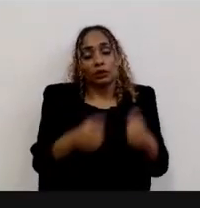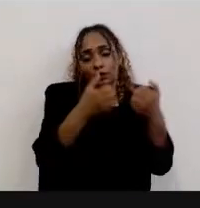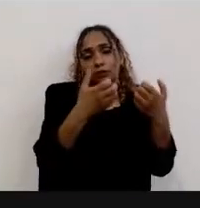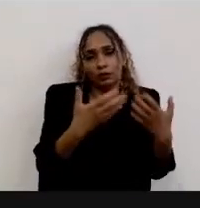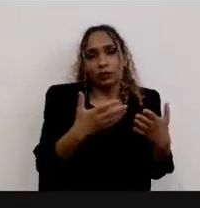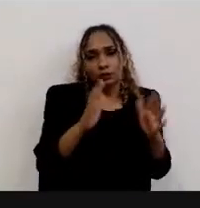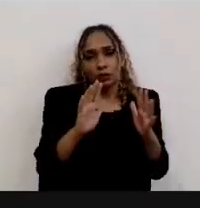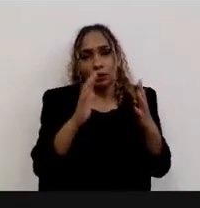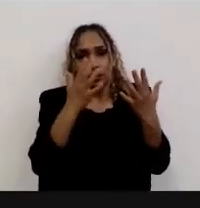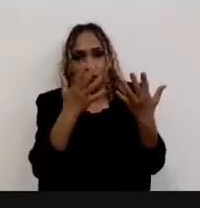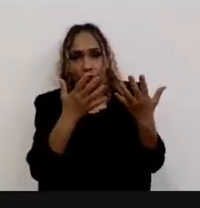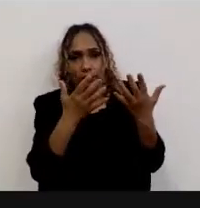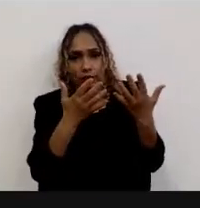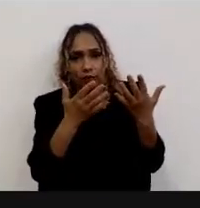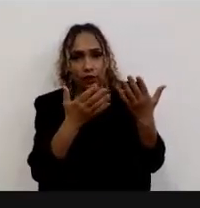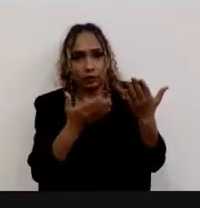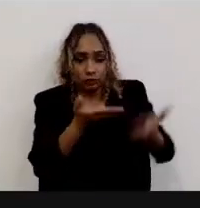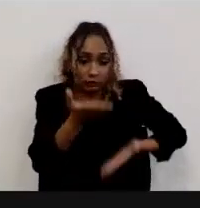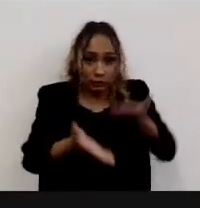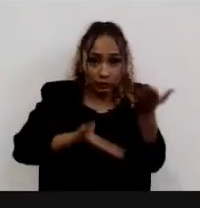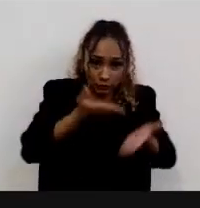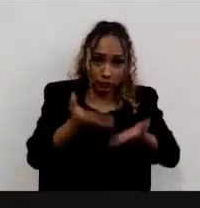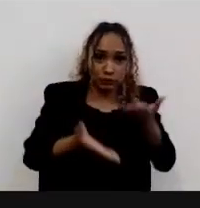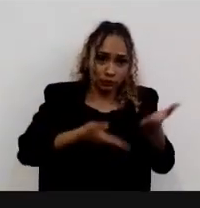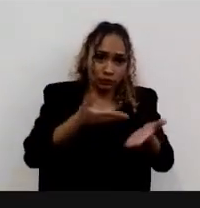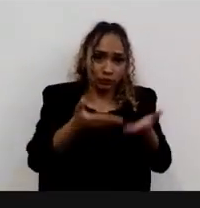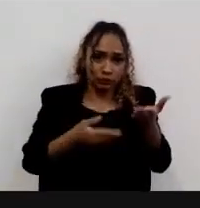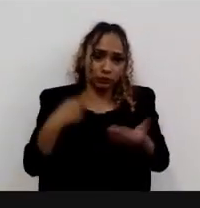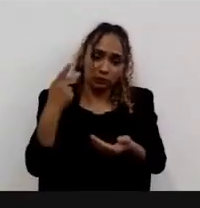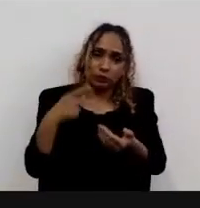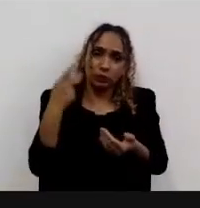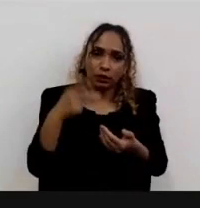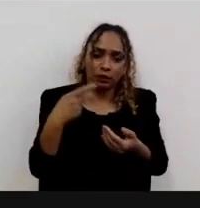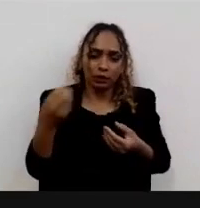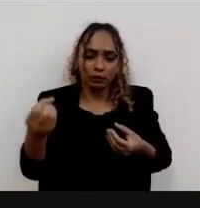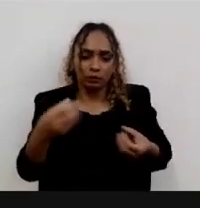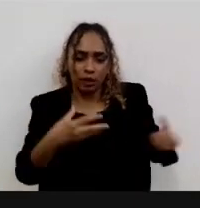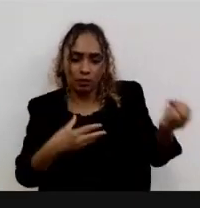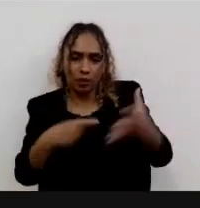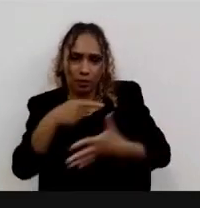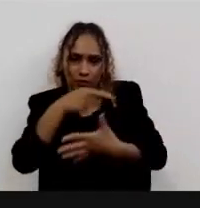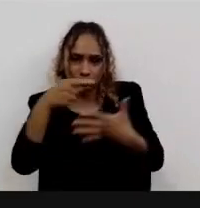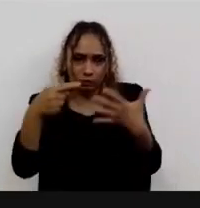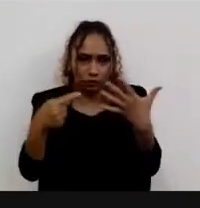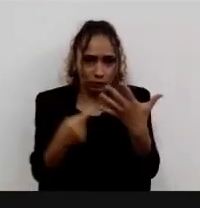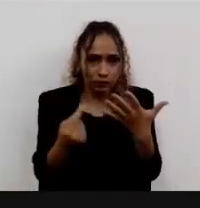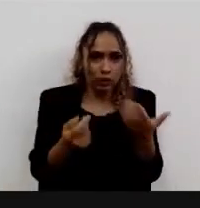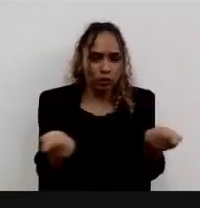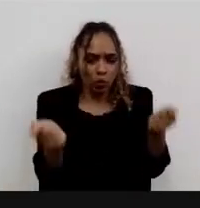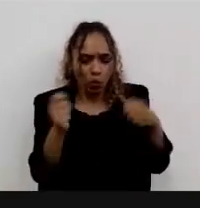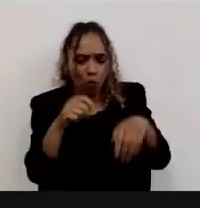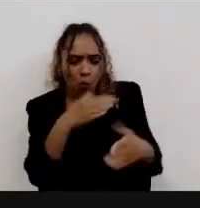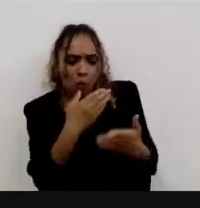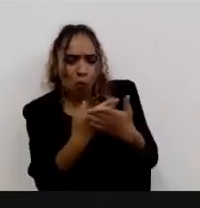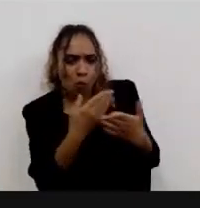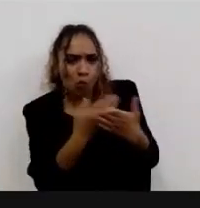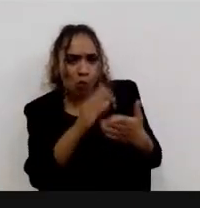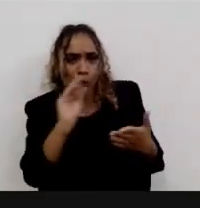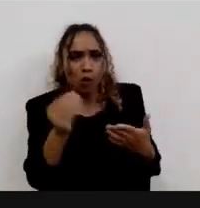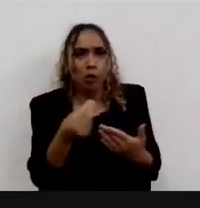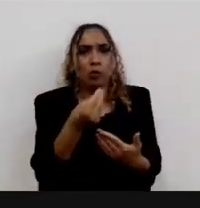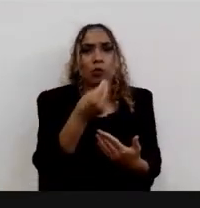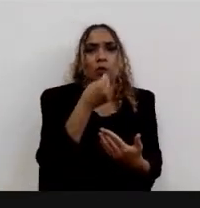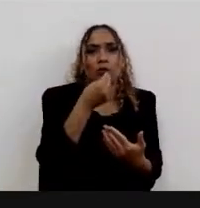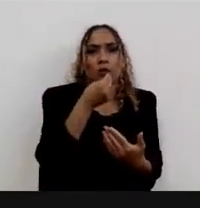né, o evento está tratando de parlamento e inovação, então a gente está estudando possibilidades de aproveitamento e